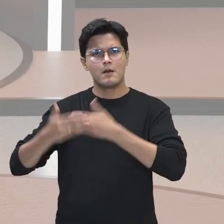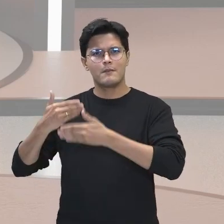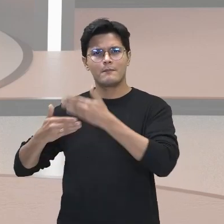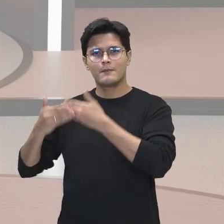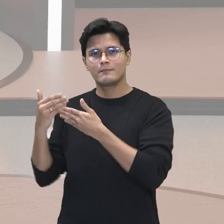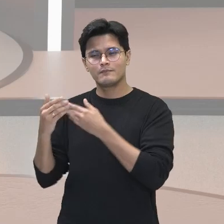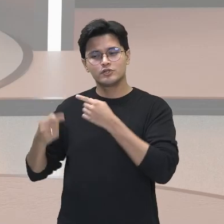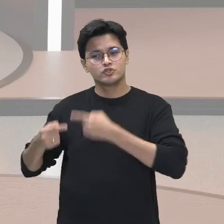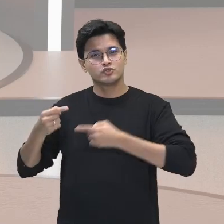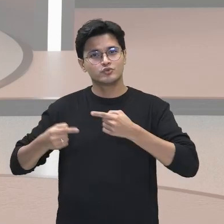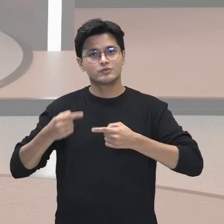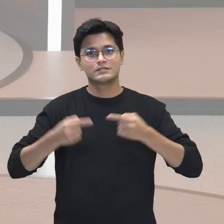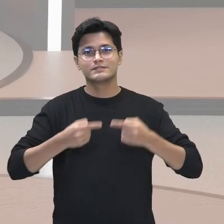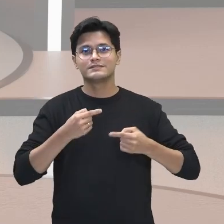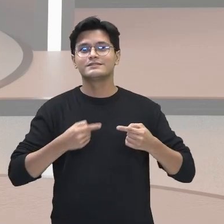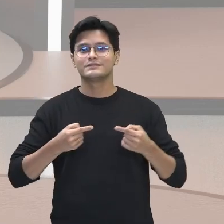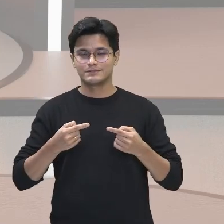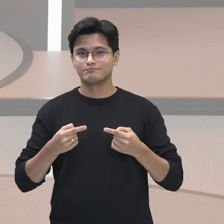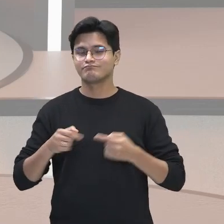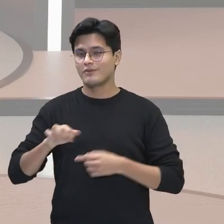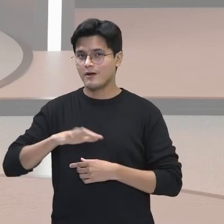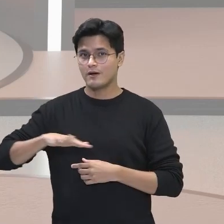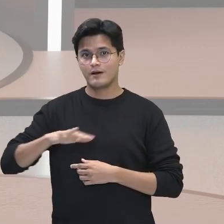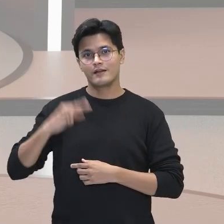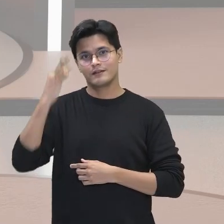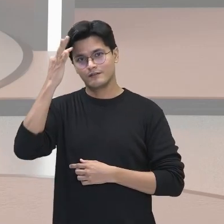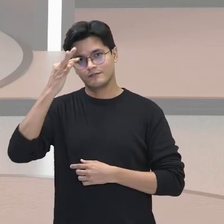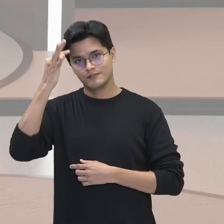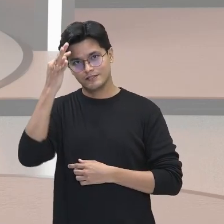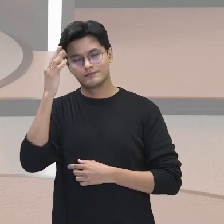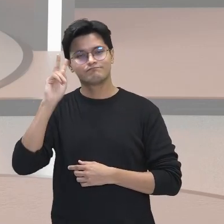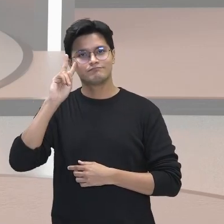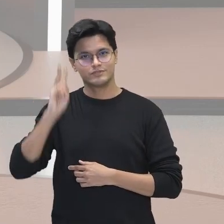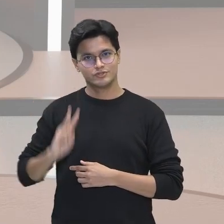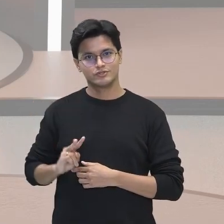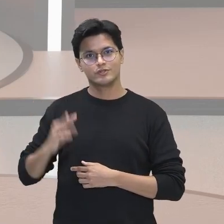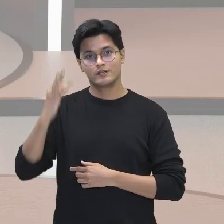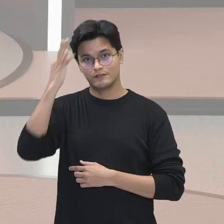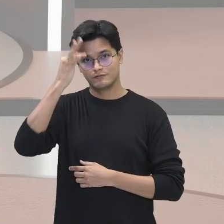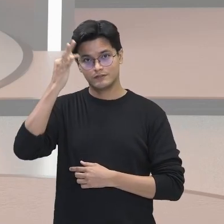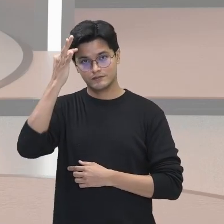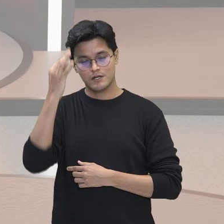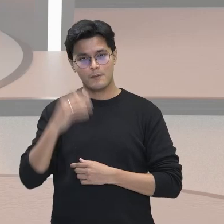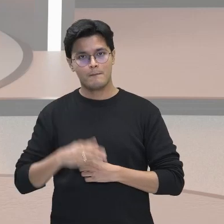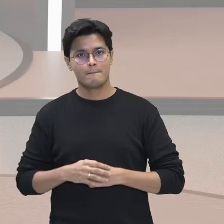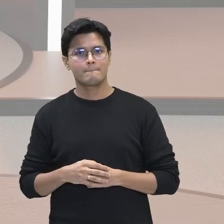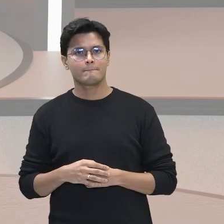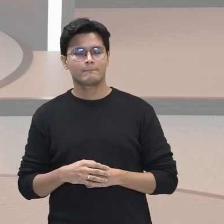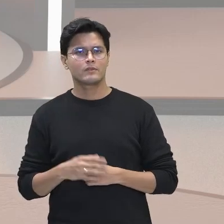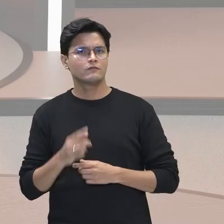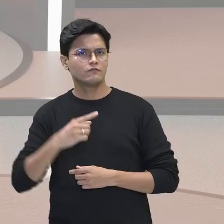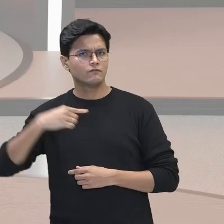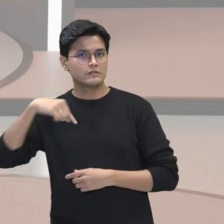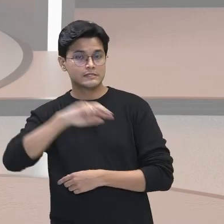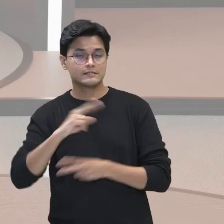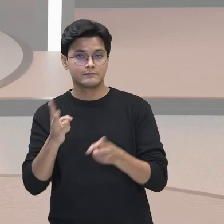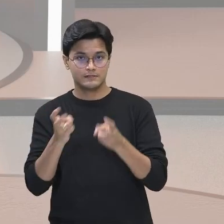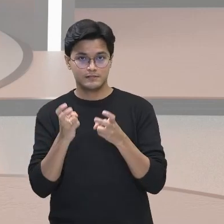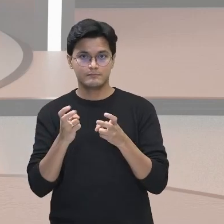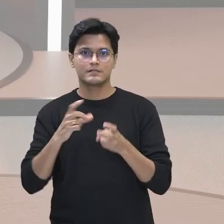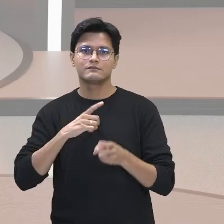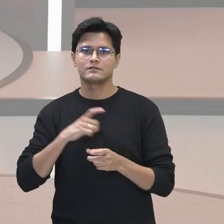eterna luta, né, no campo da filosofia, na história da filosofia. Porque vocês vão perceber que existiram